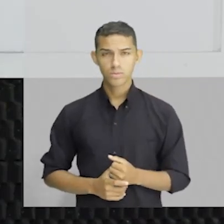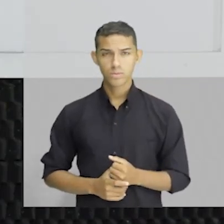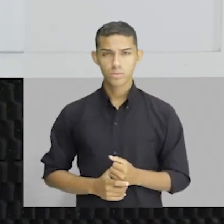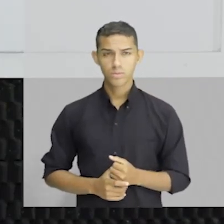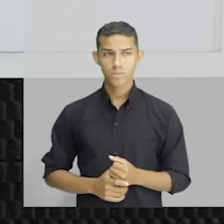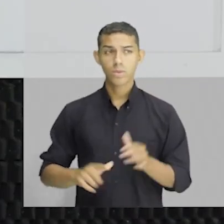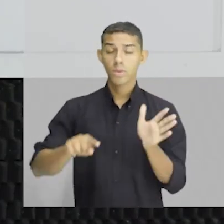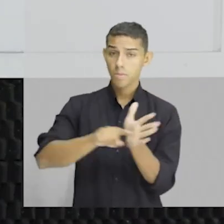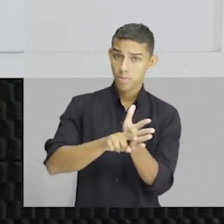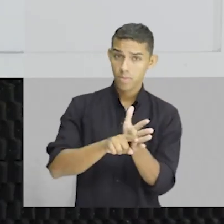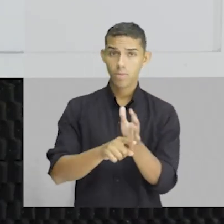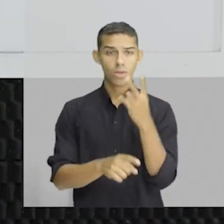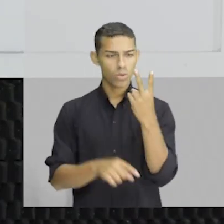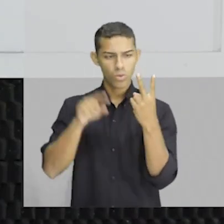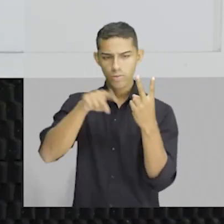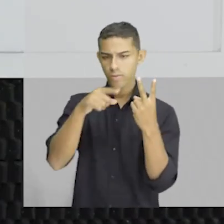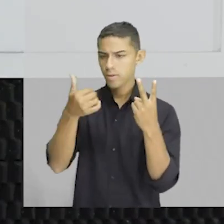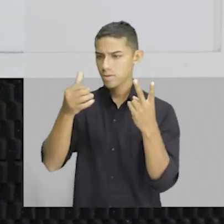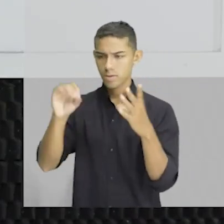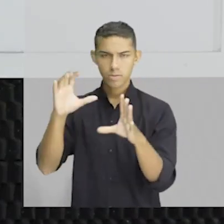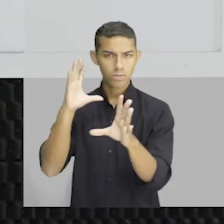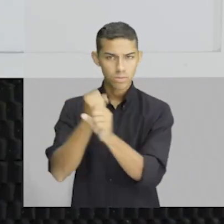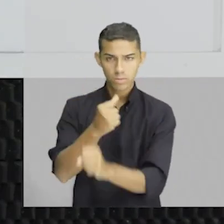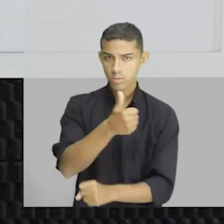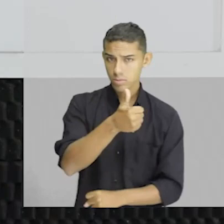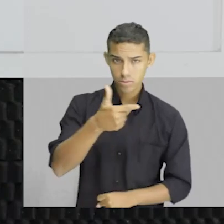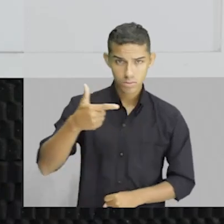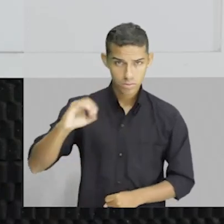- 2 x 60 120